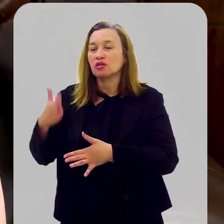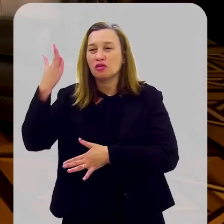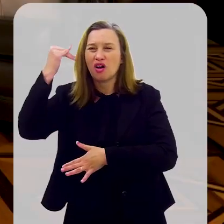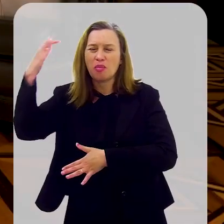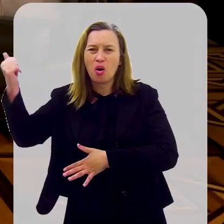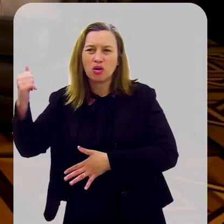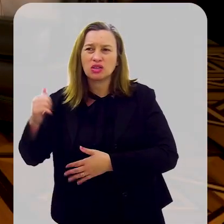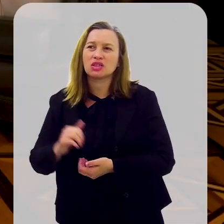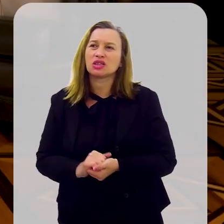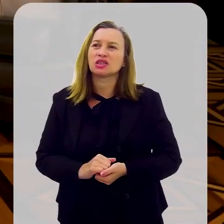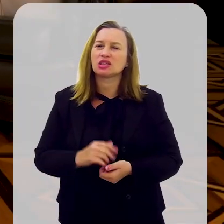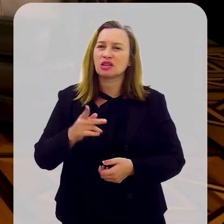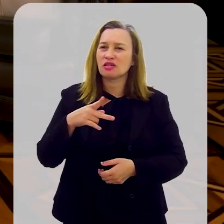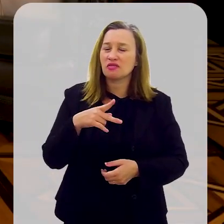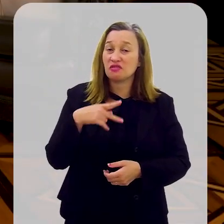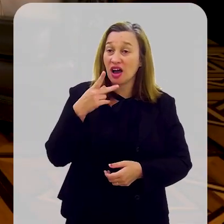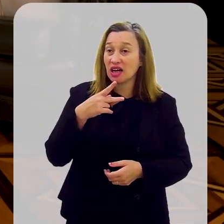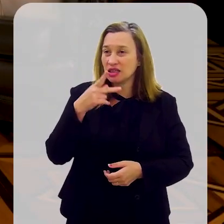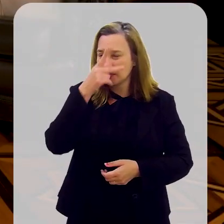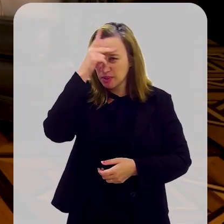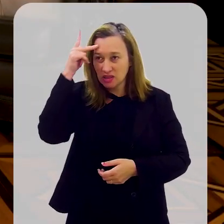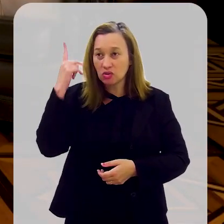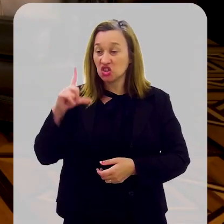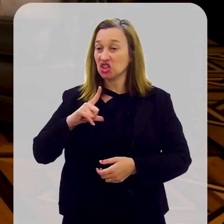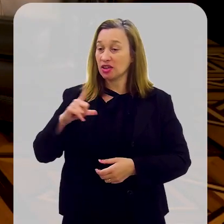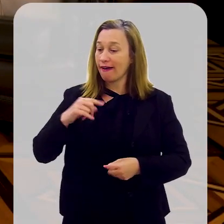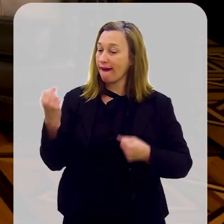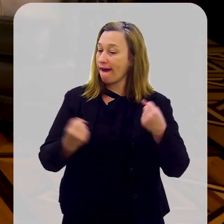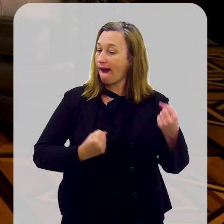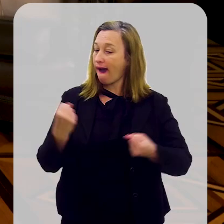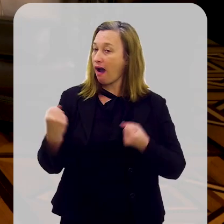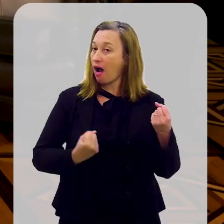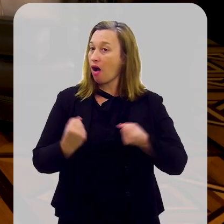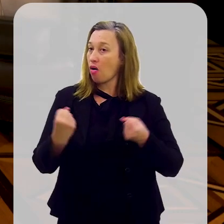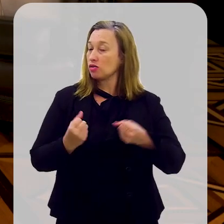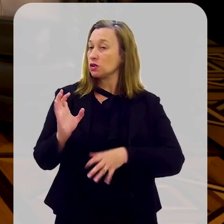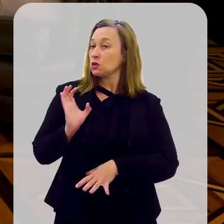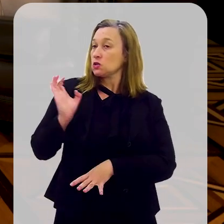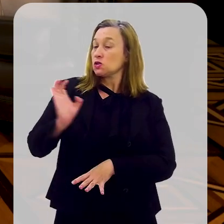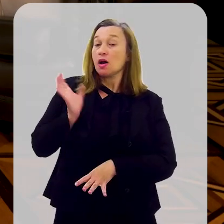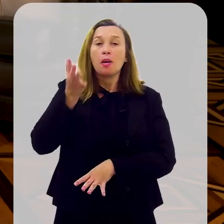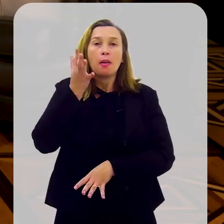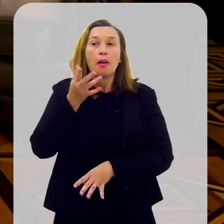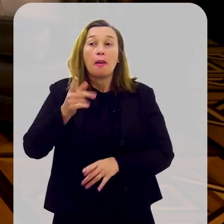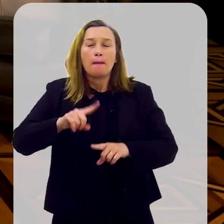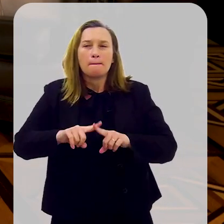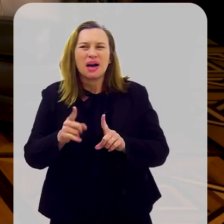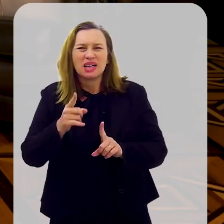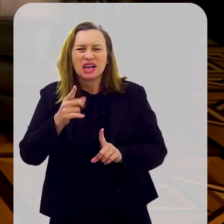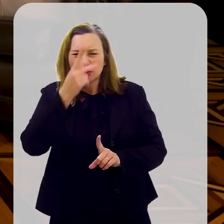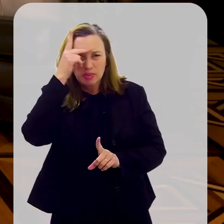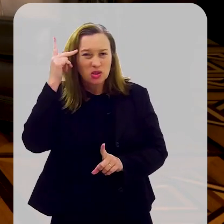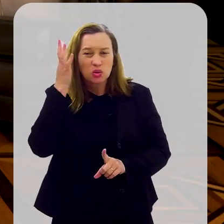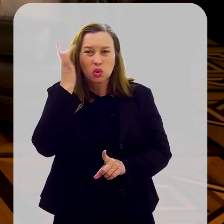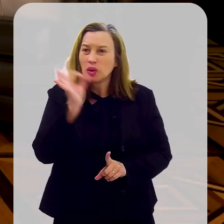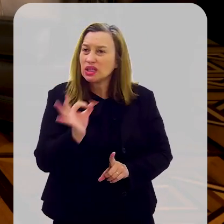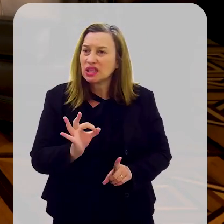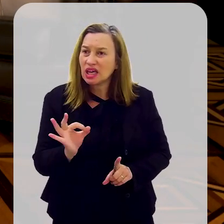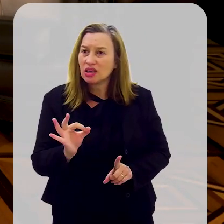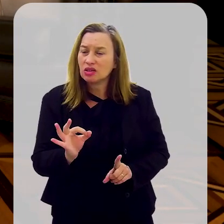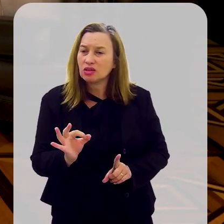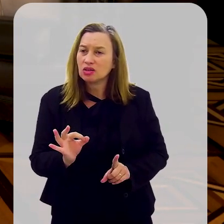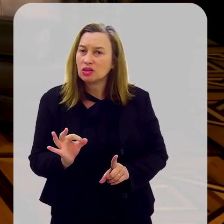Agora, a gente, quando fala de tribo, a gente está falando de gente que tem BMW, que tem Ferrari, né? Para que as pessoas não entendam que não é índio,